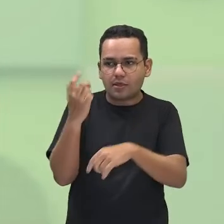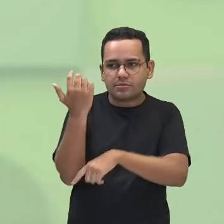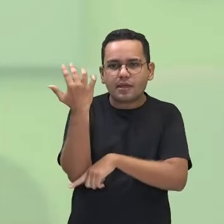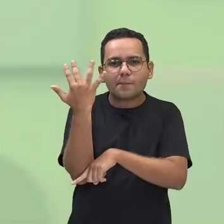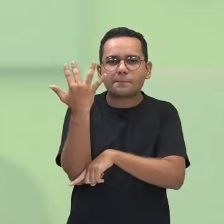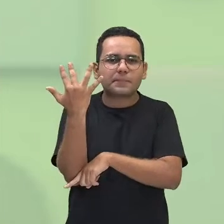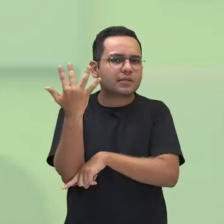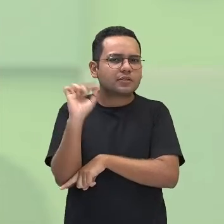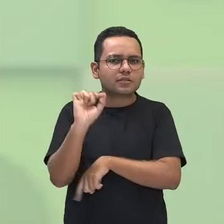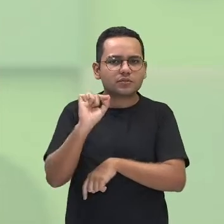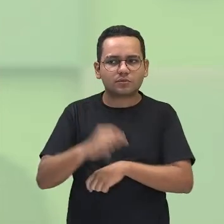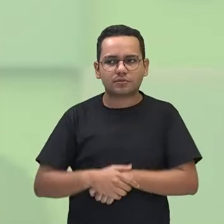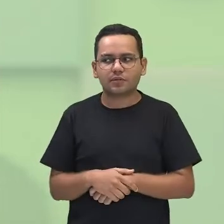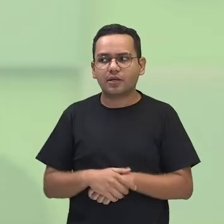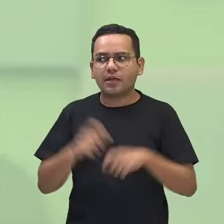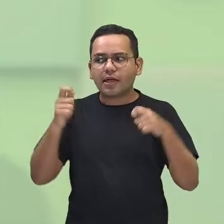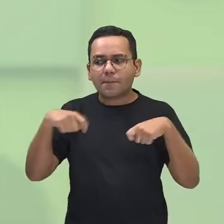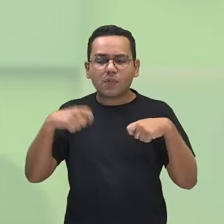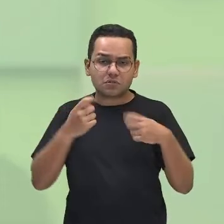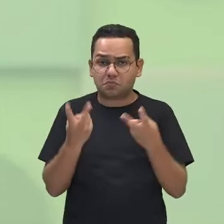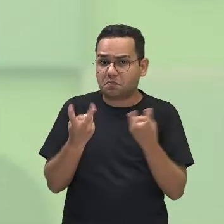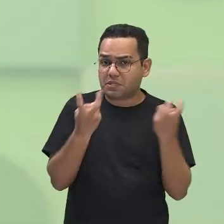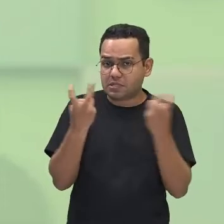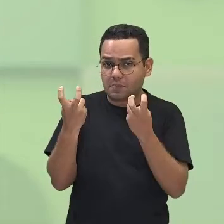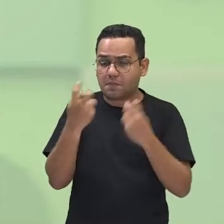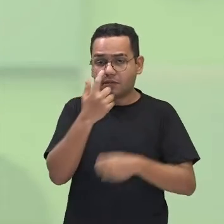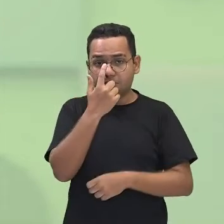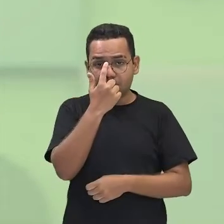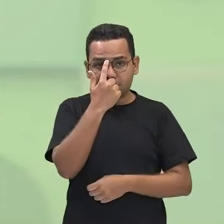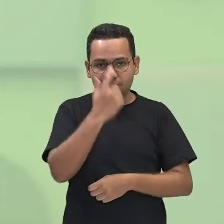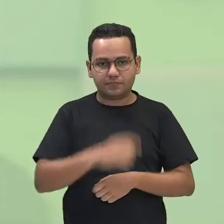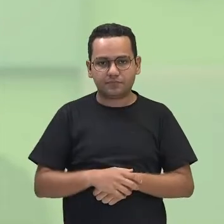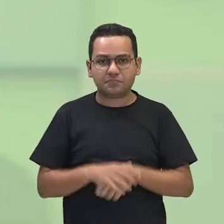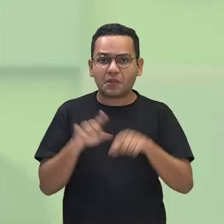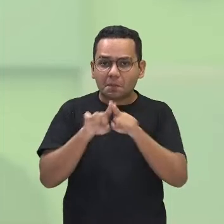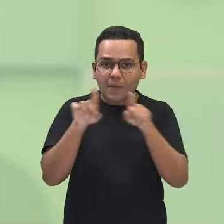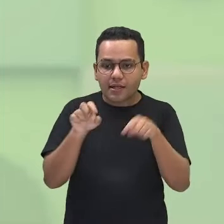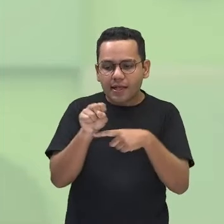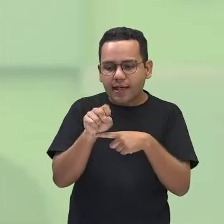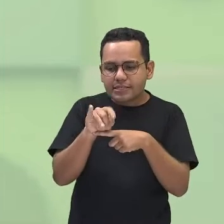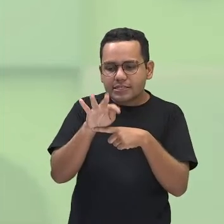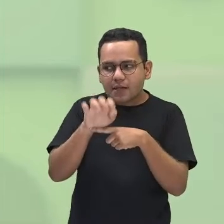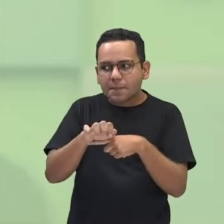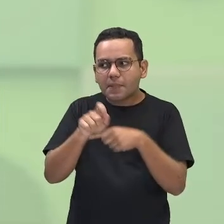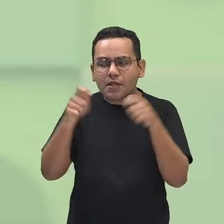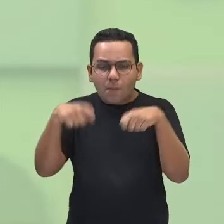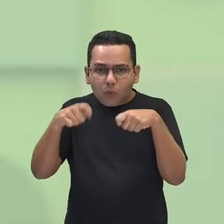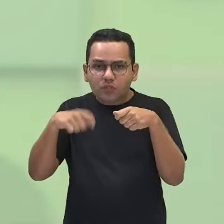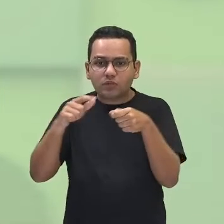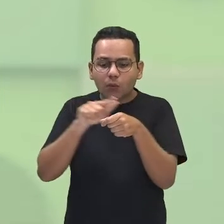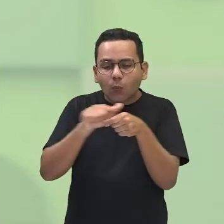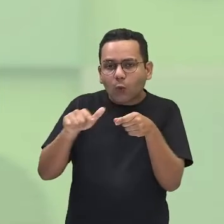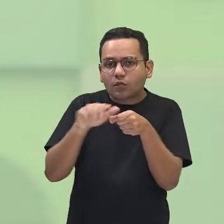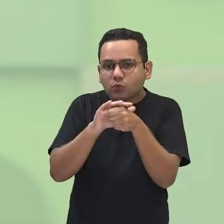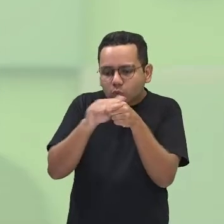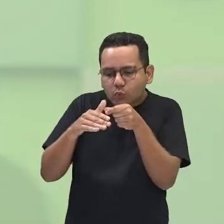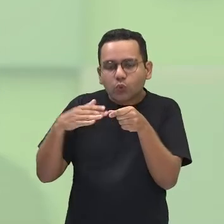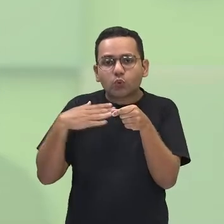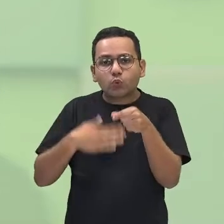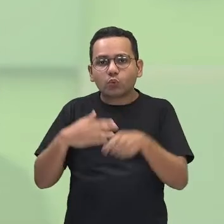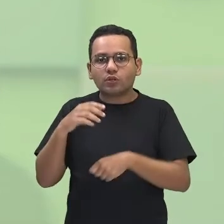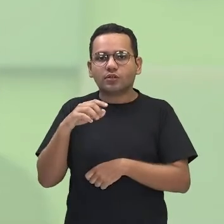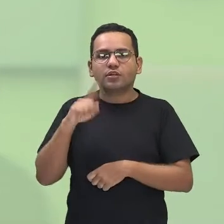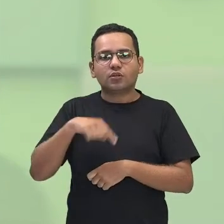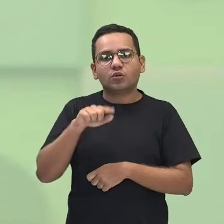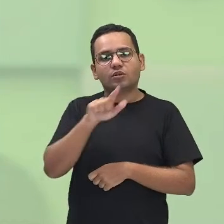ser identificado, porque a semente ela fica nua. Ela é como é o significado de gimnosperma,